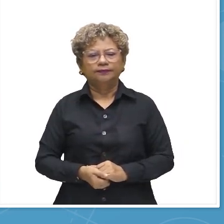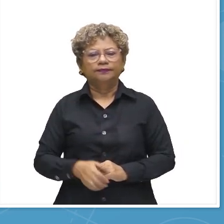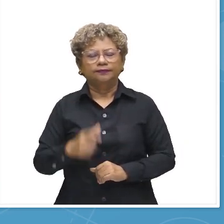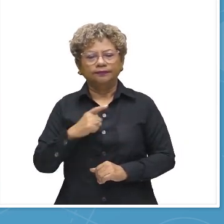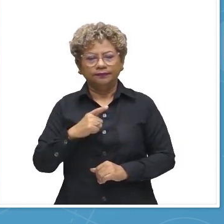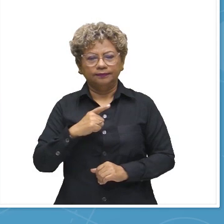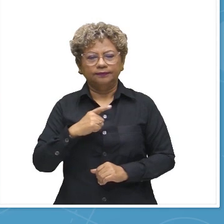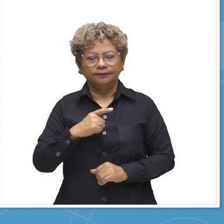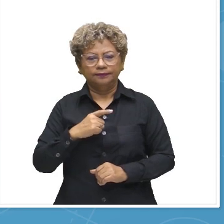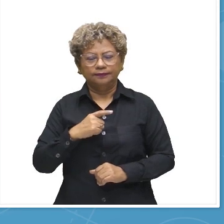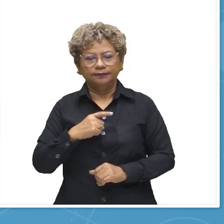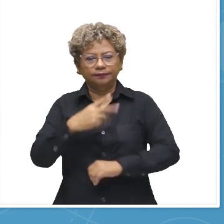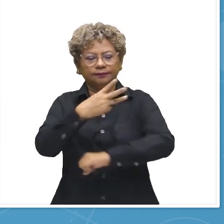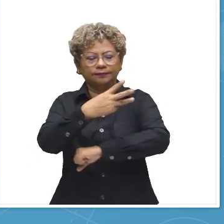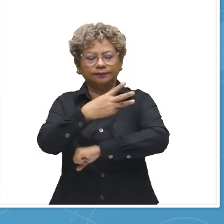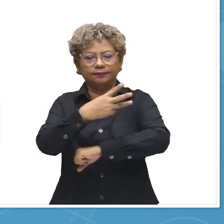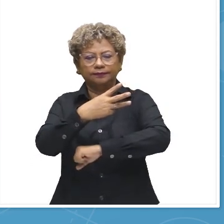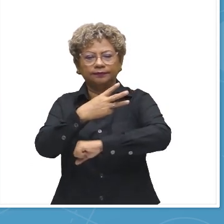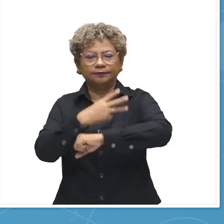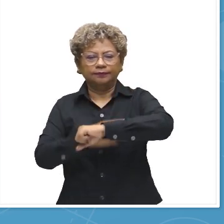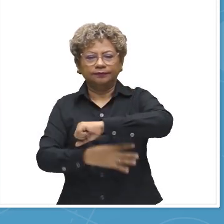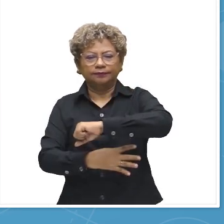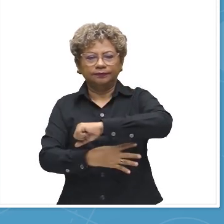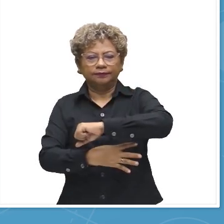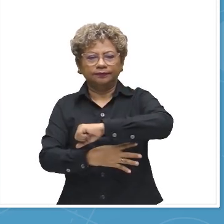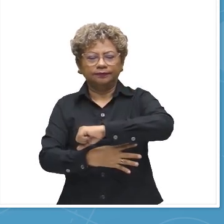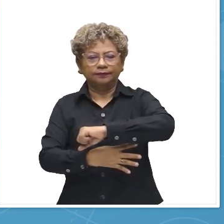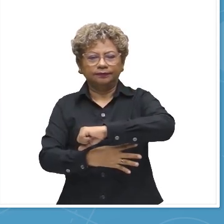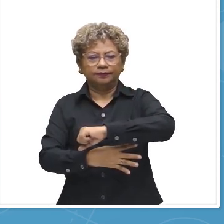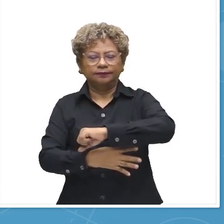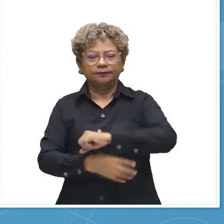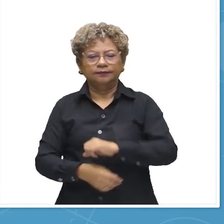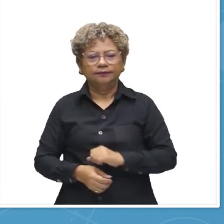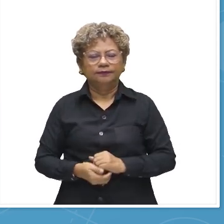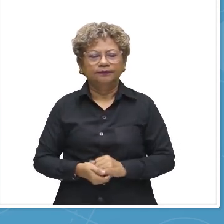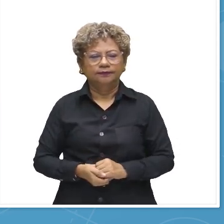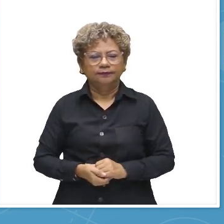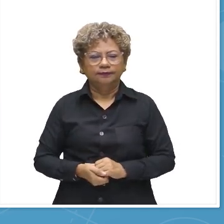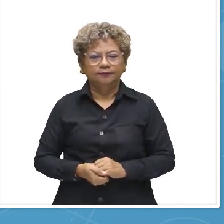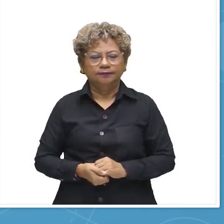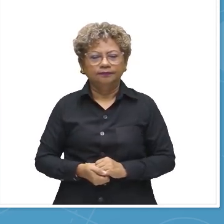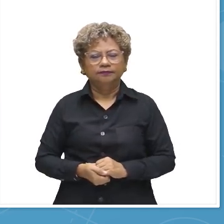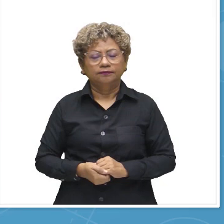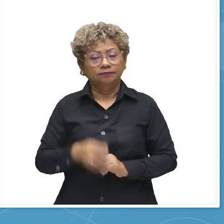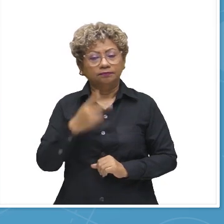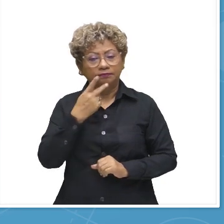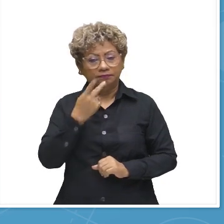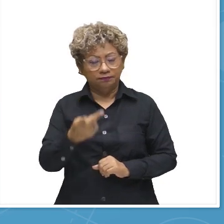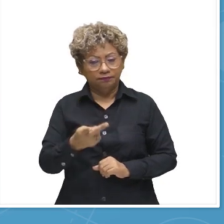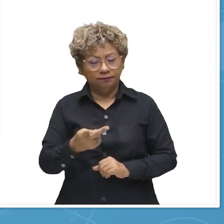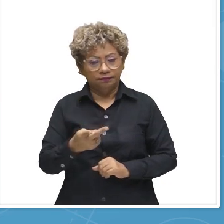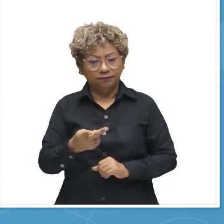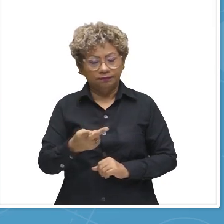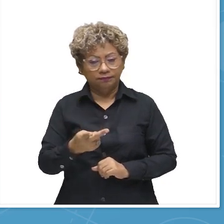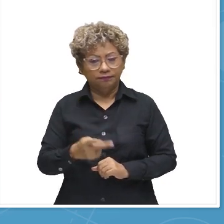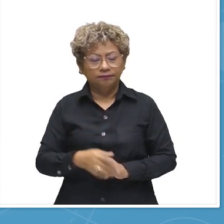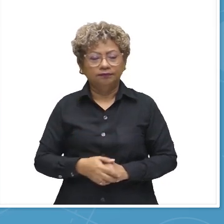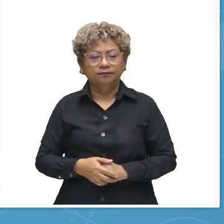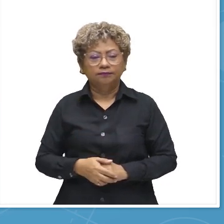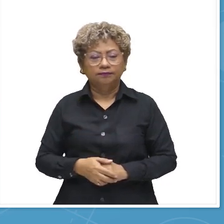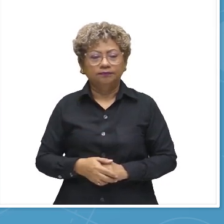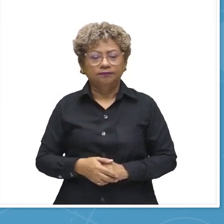3 sobre 4. 3 sobre 4 eu também posso chamar de 3 quartos, ok? Então, o que significa esse